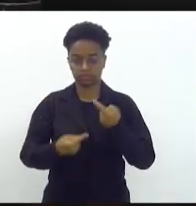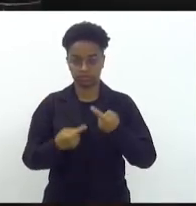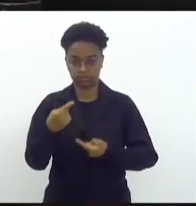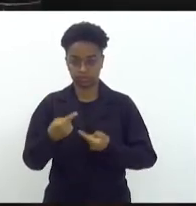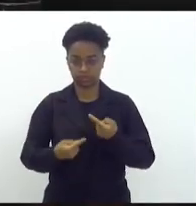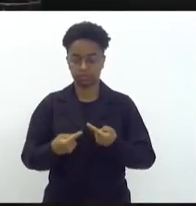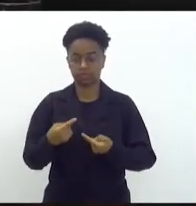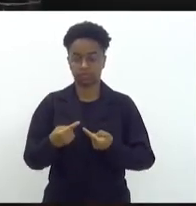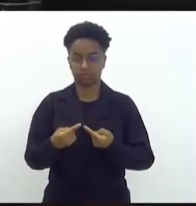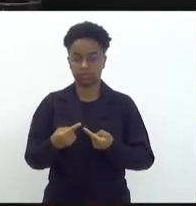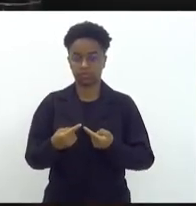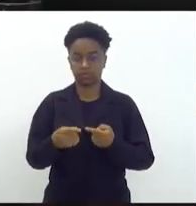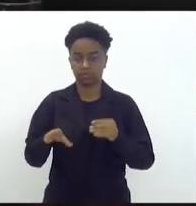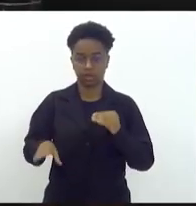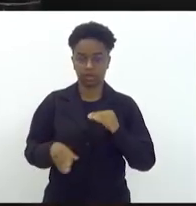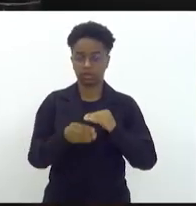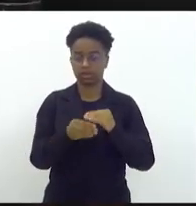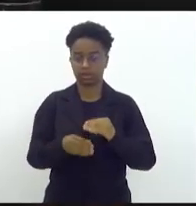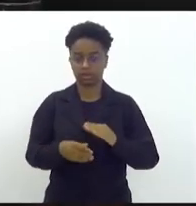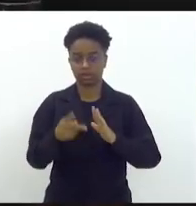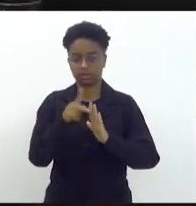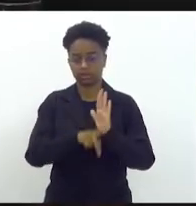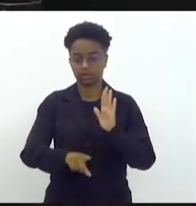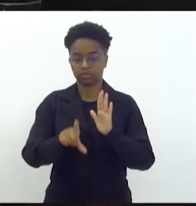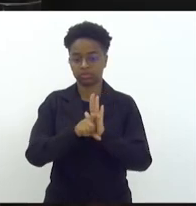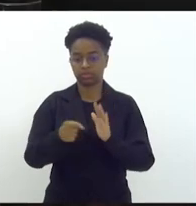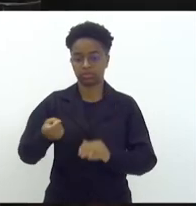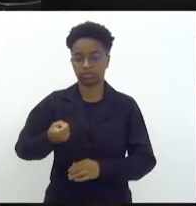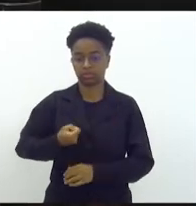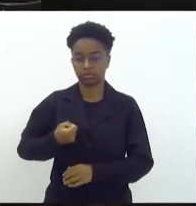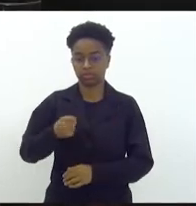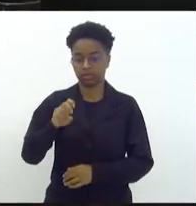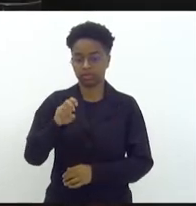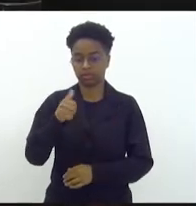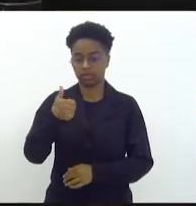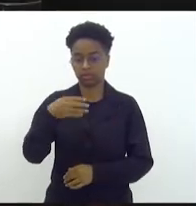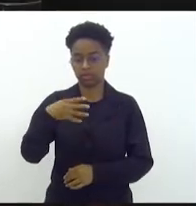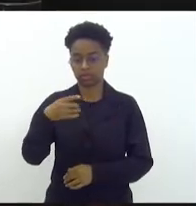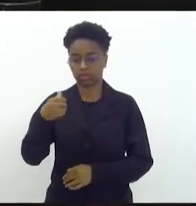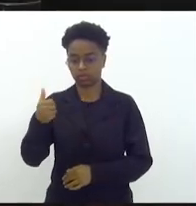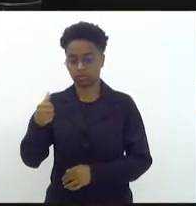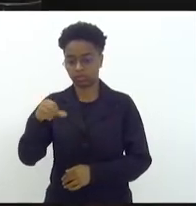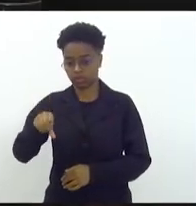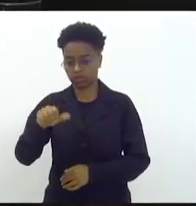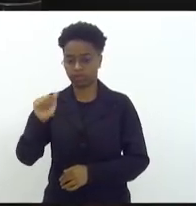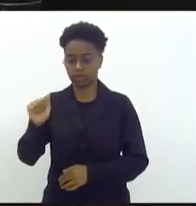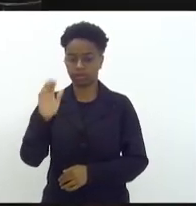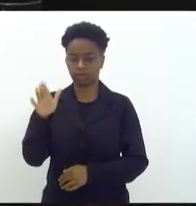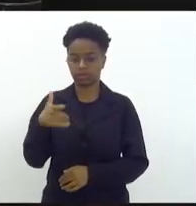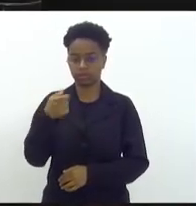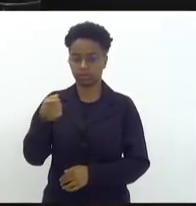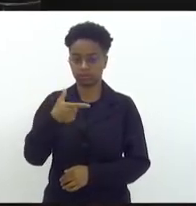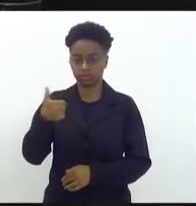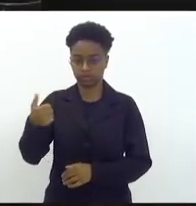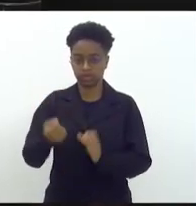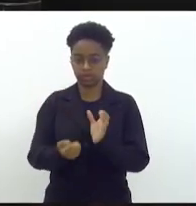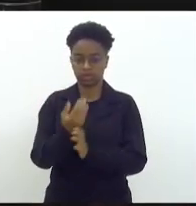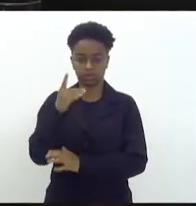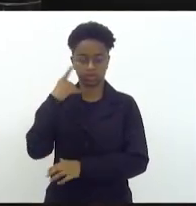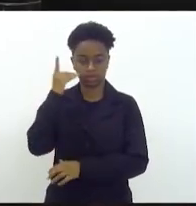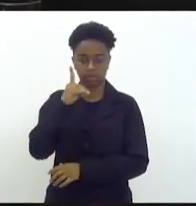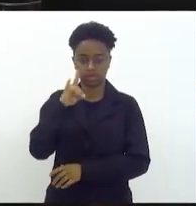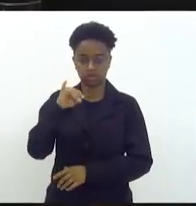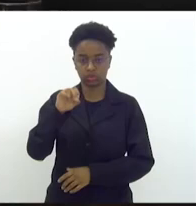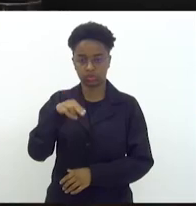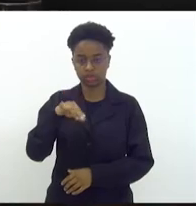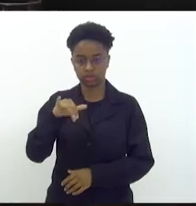redação do vencido, assim emendada, projeto de lei número 5149A de 21, de autoridade do deputado Dionísio Lins, que